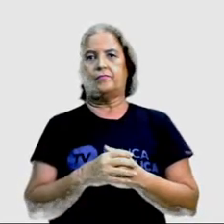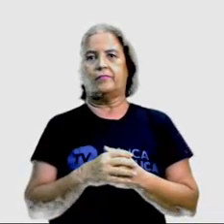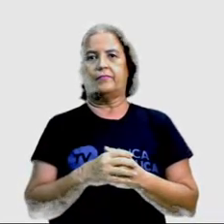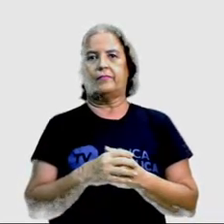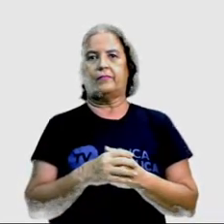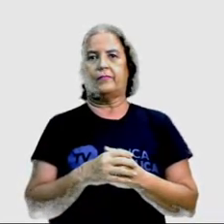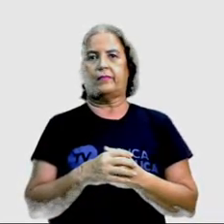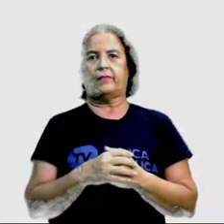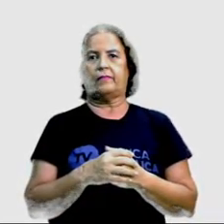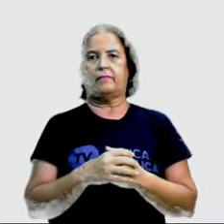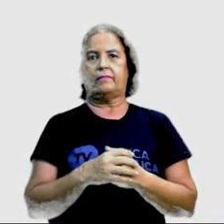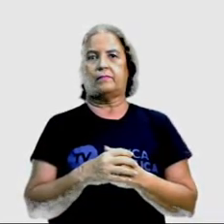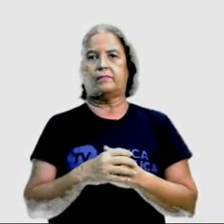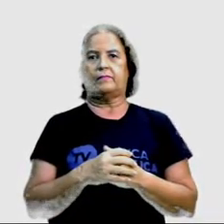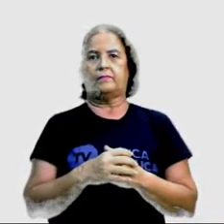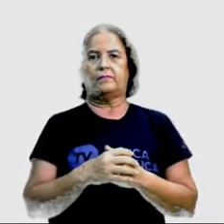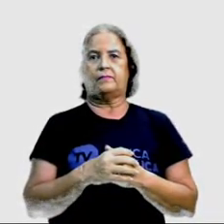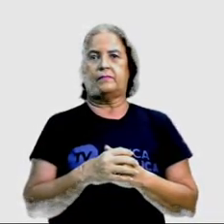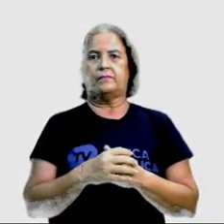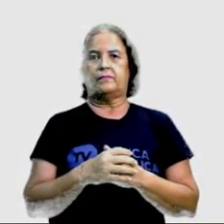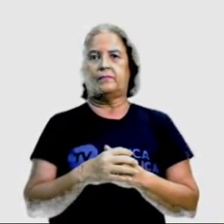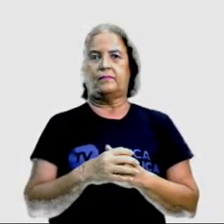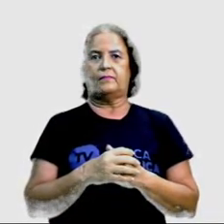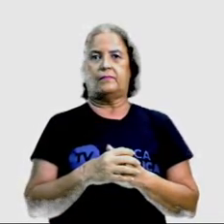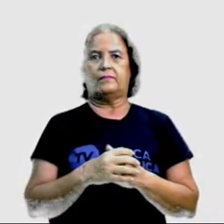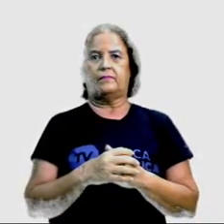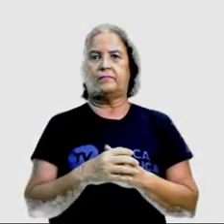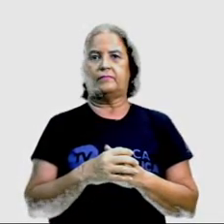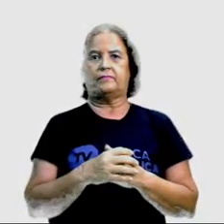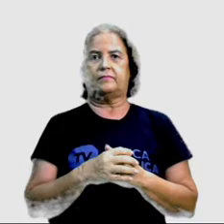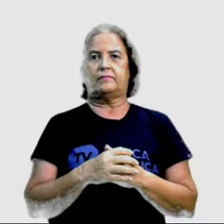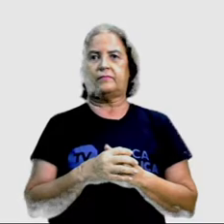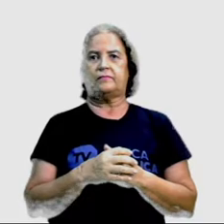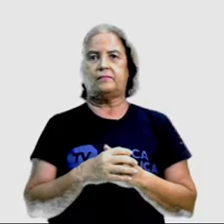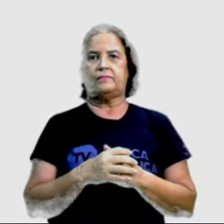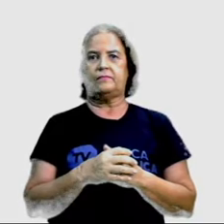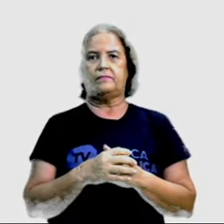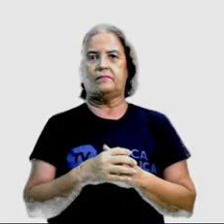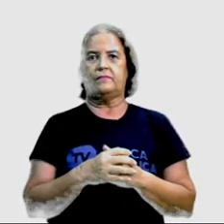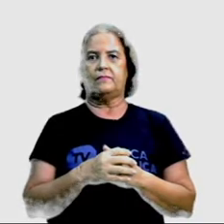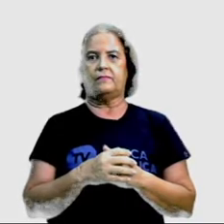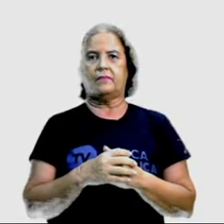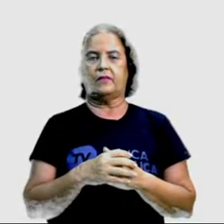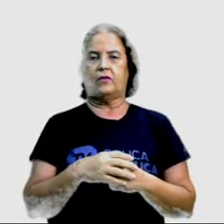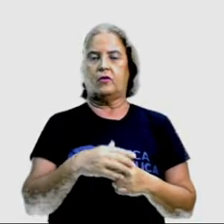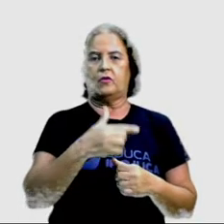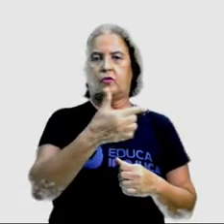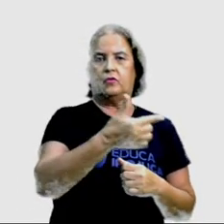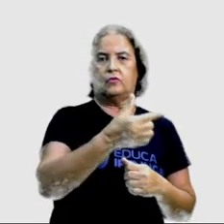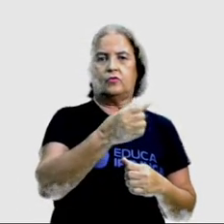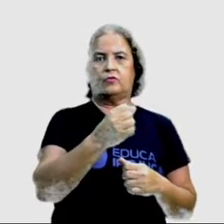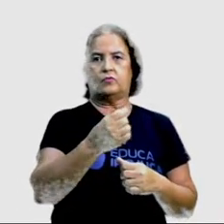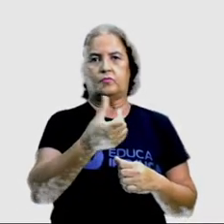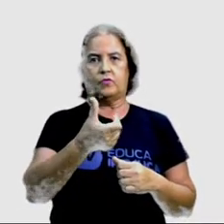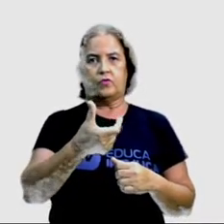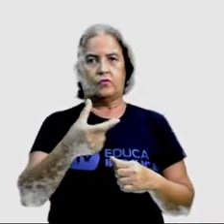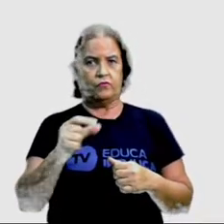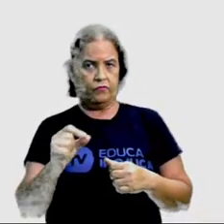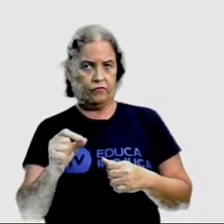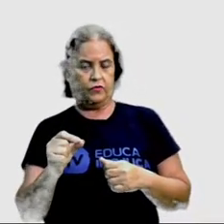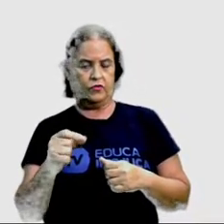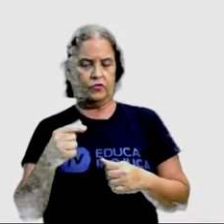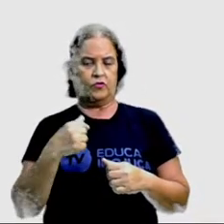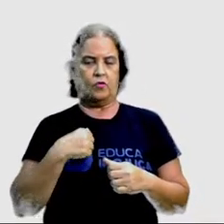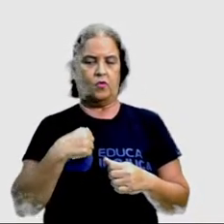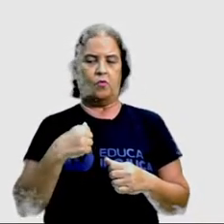got farther than I was last year. Em 2020, eu fiquei mais gordo